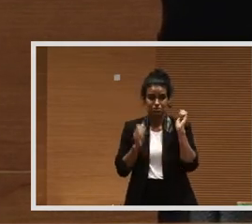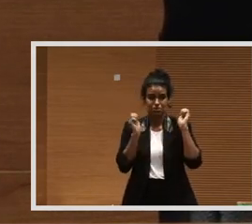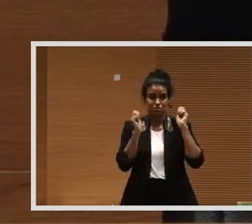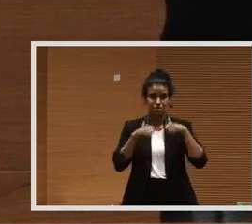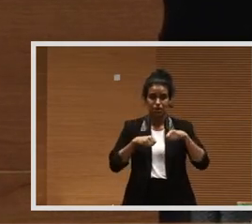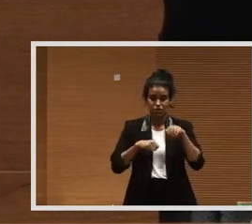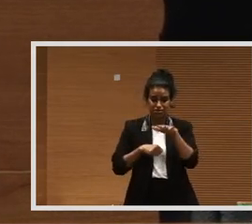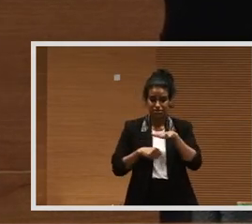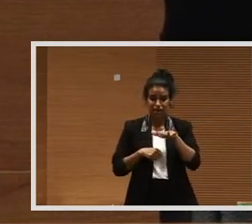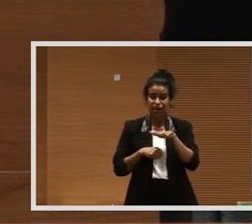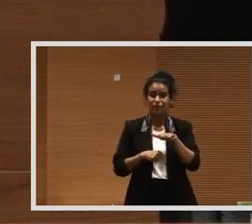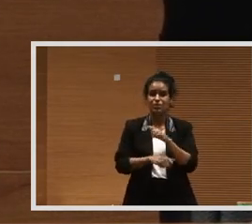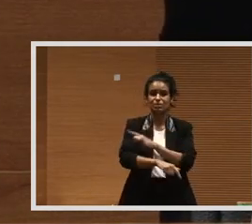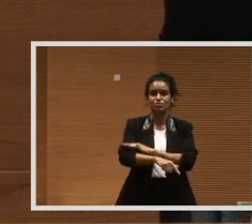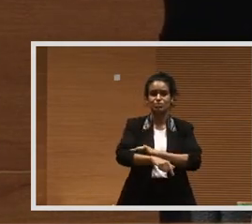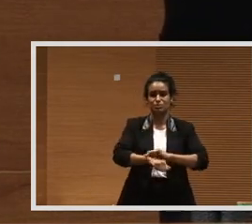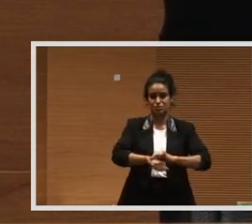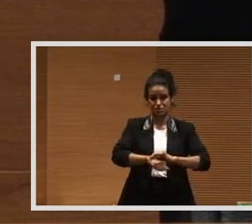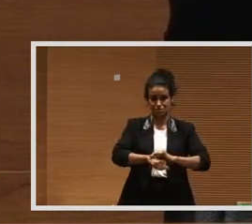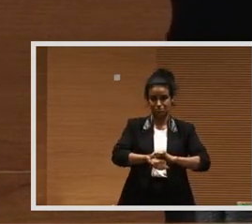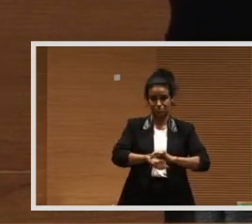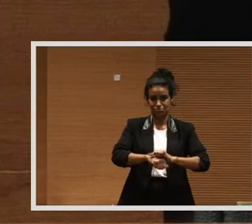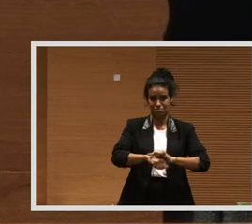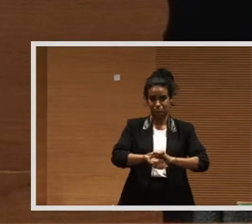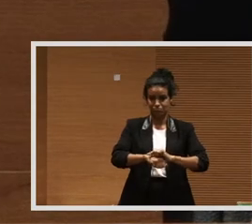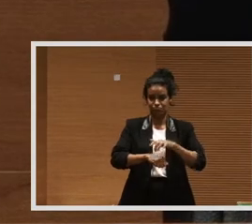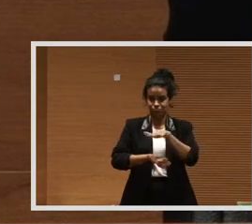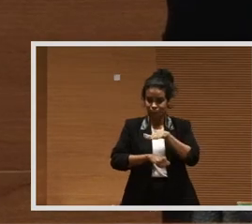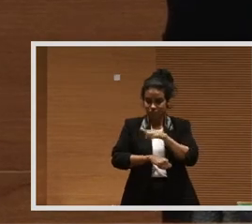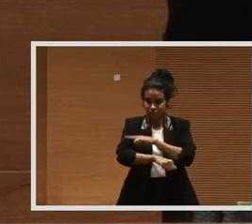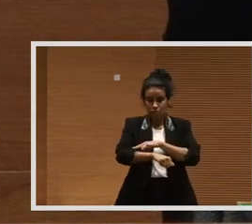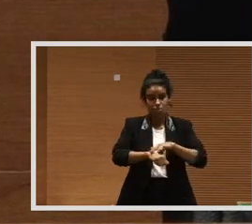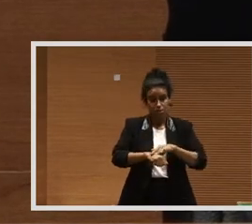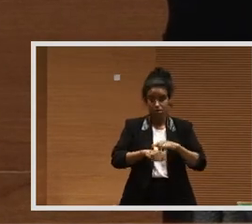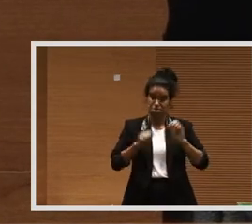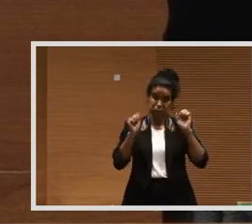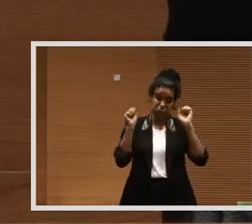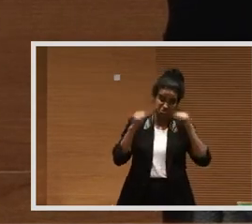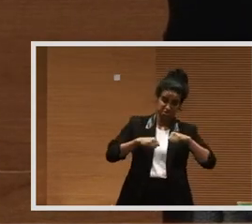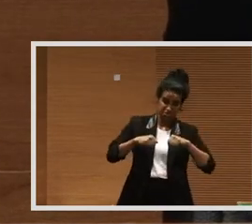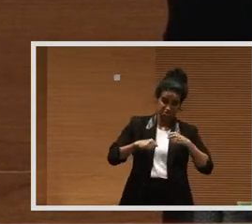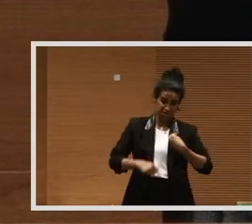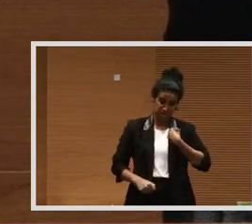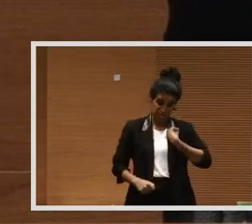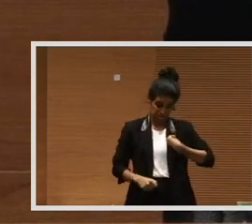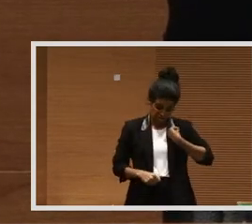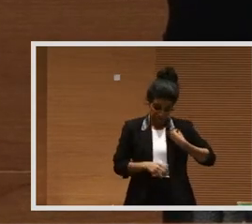do comportamento. Talvez no campo do comportamento, sim, no campo da vida, não.